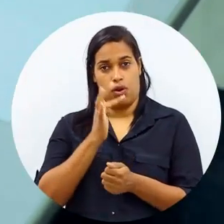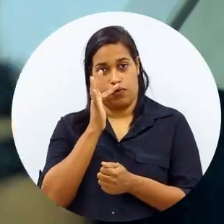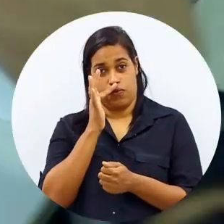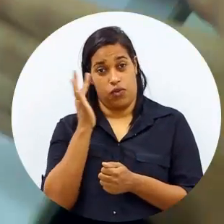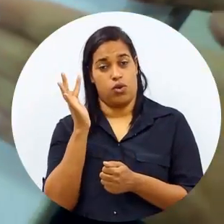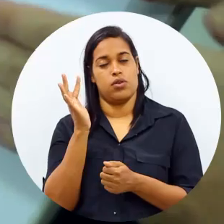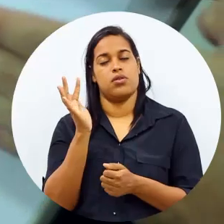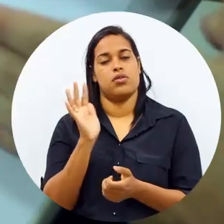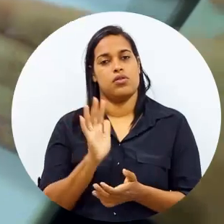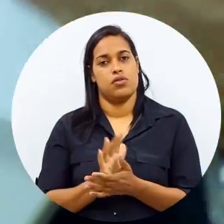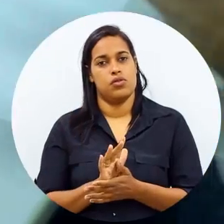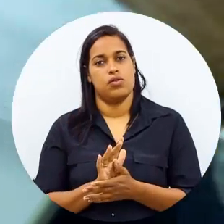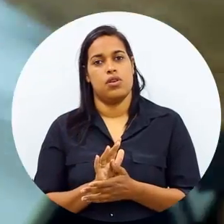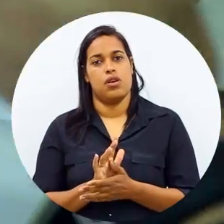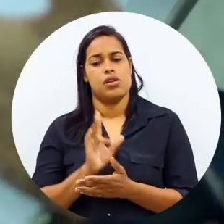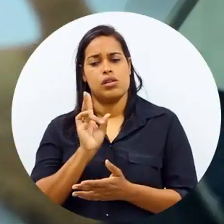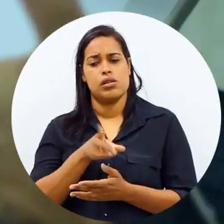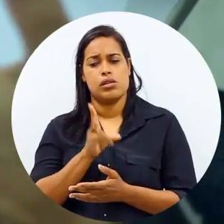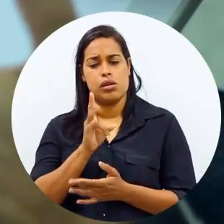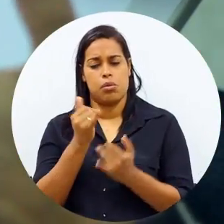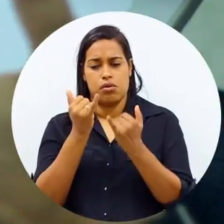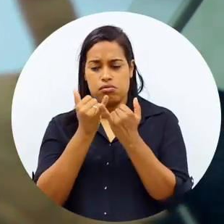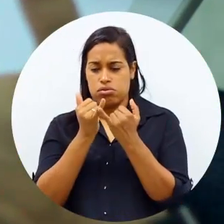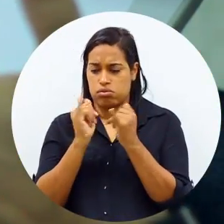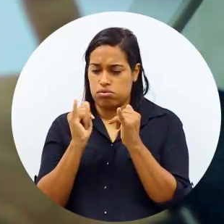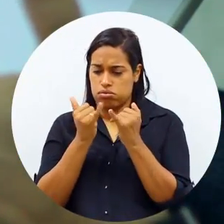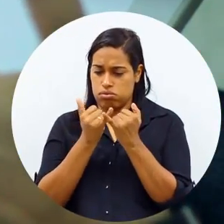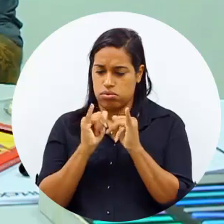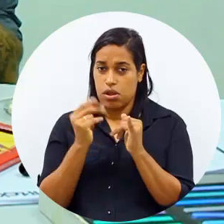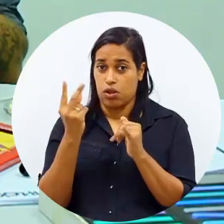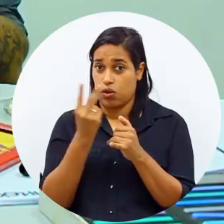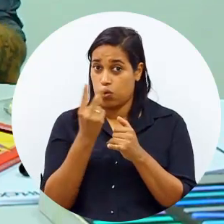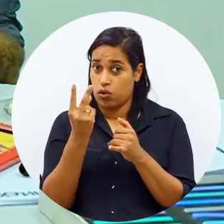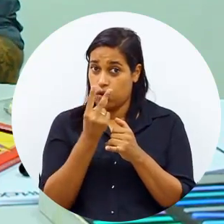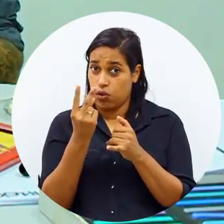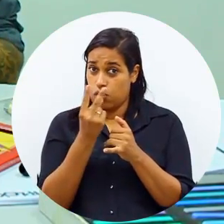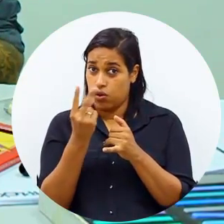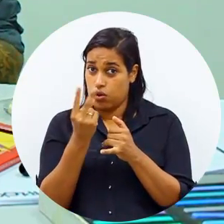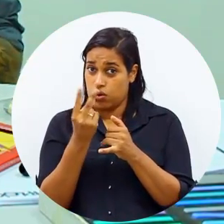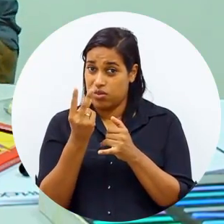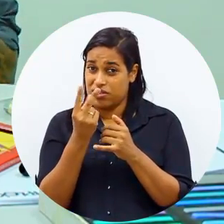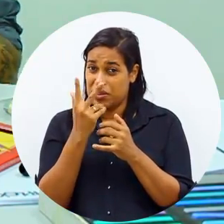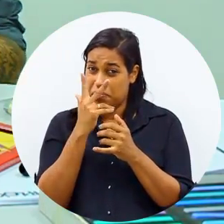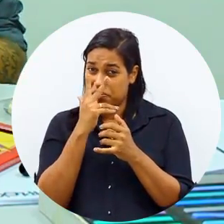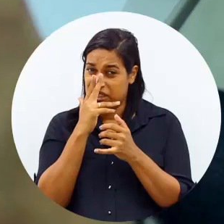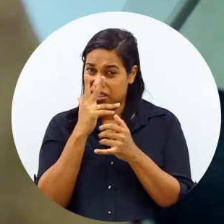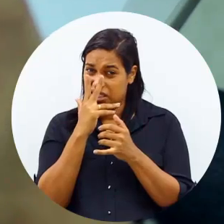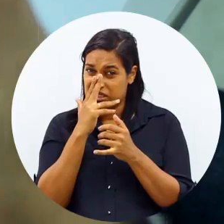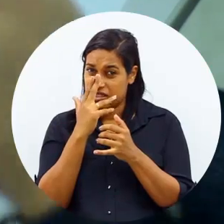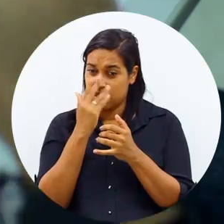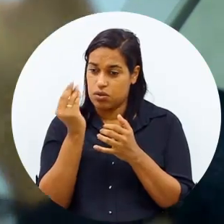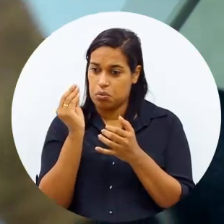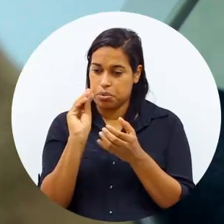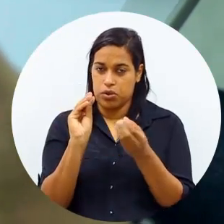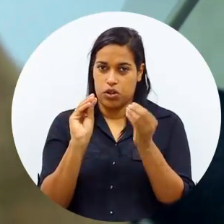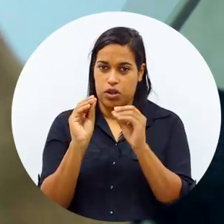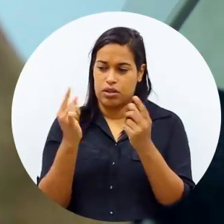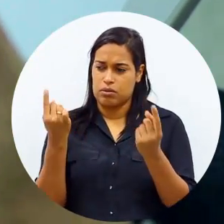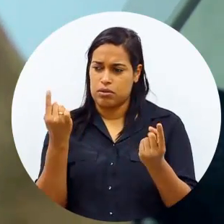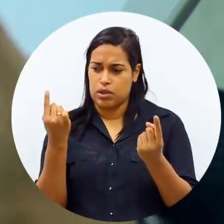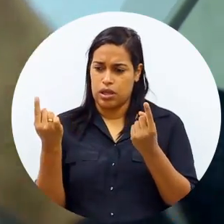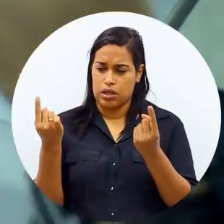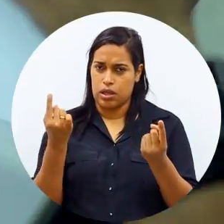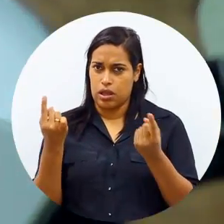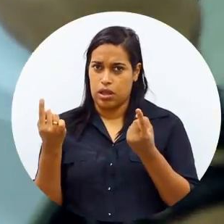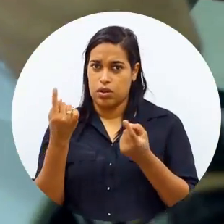junto com o meu arranjo de flores, simetricamente alinhados. Dois candelabros idênticos